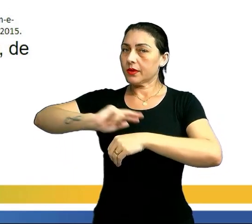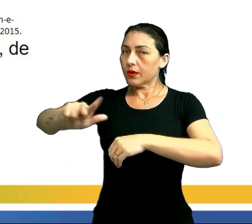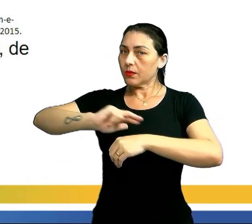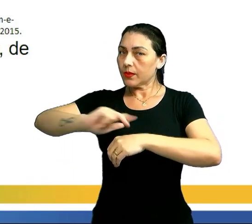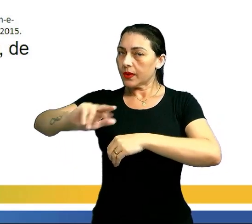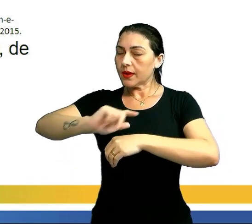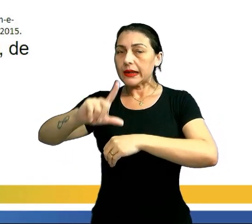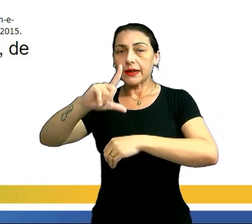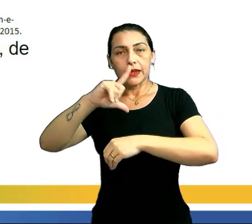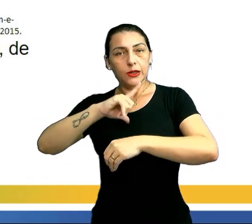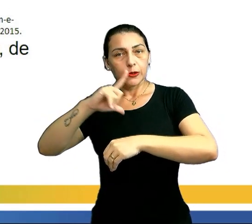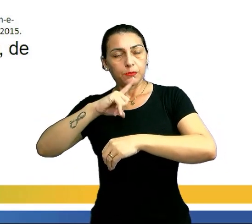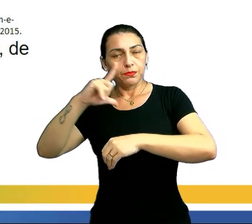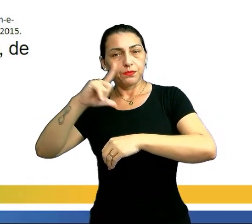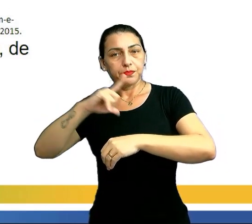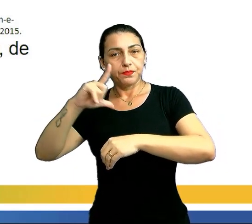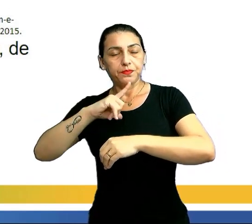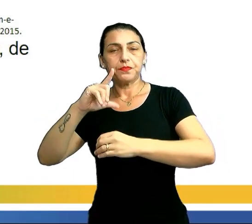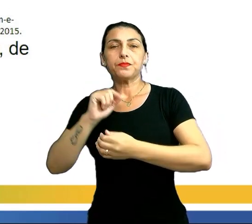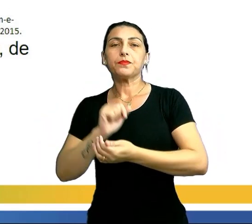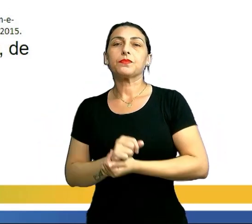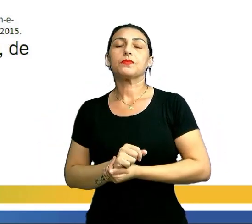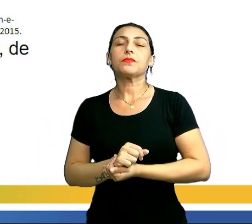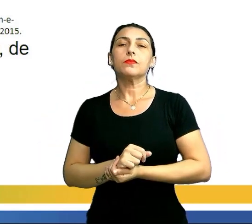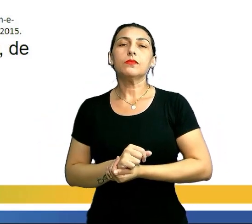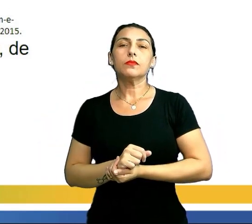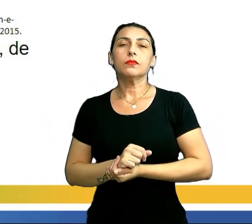estrutura membranosa que tem neles,